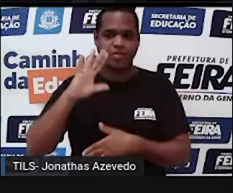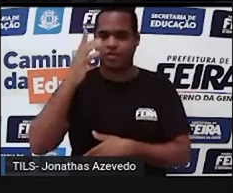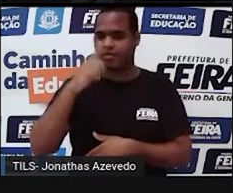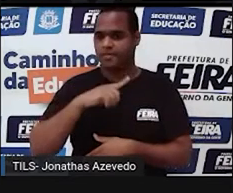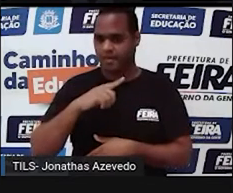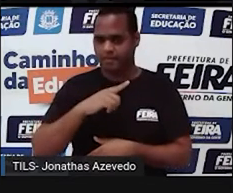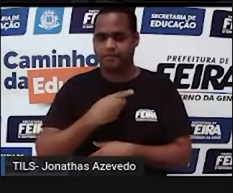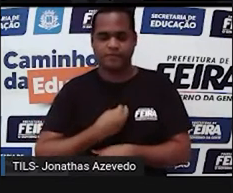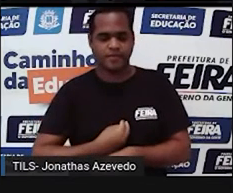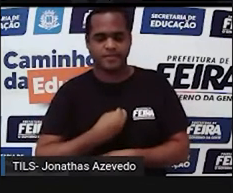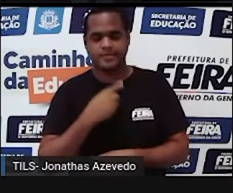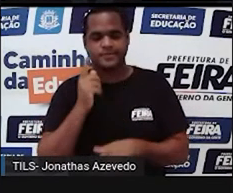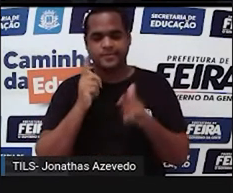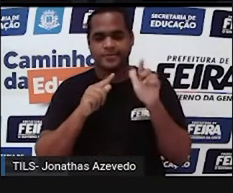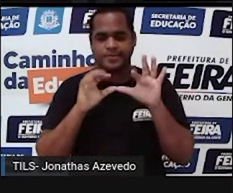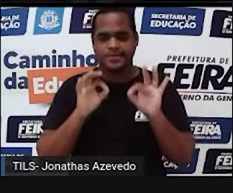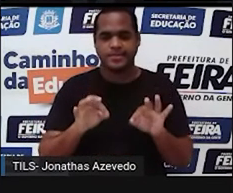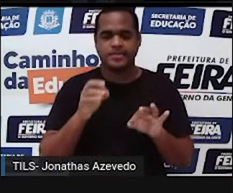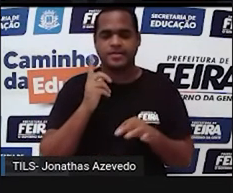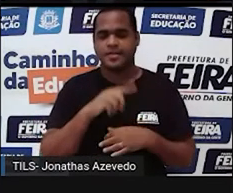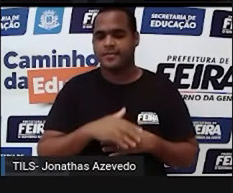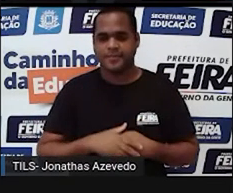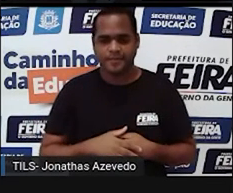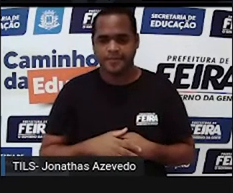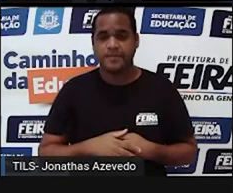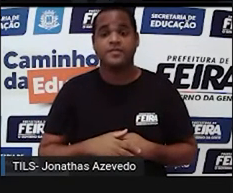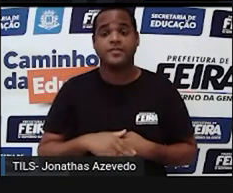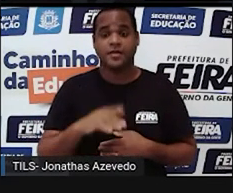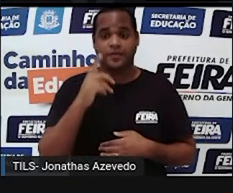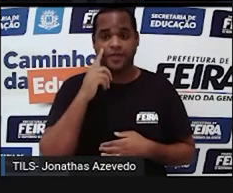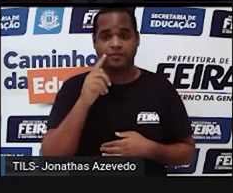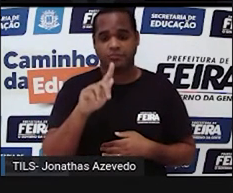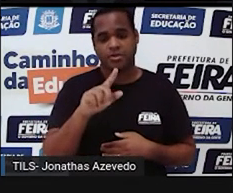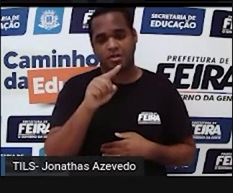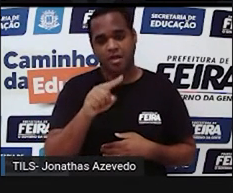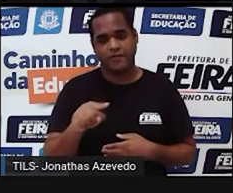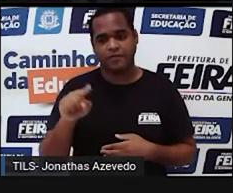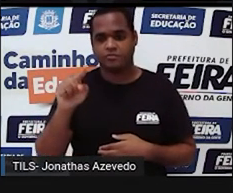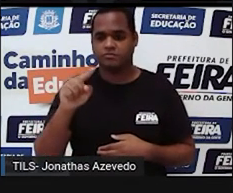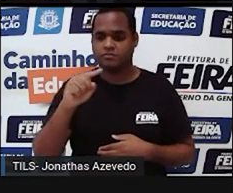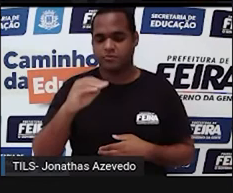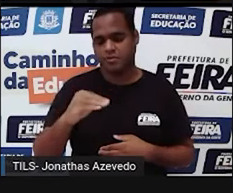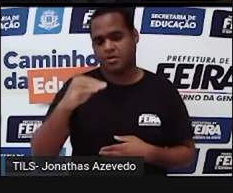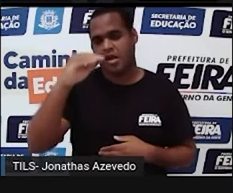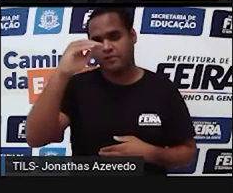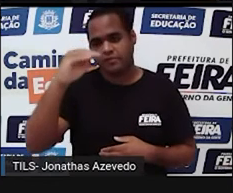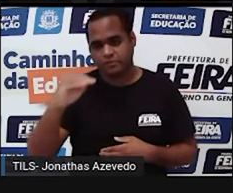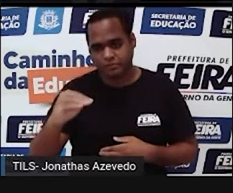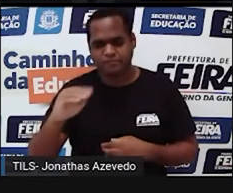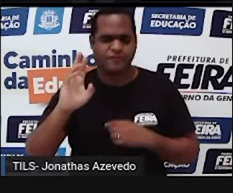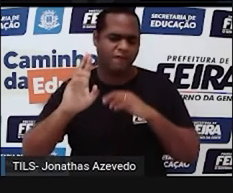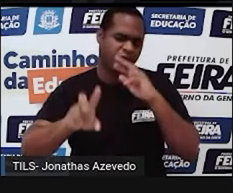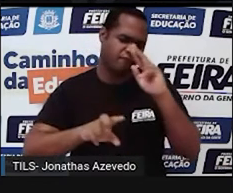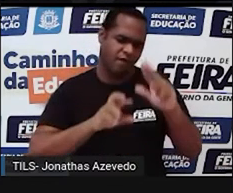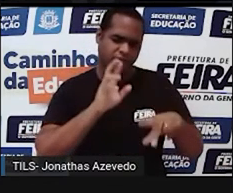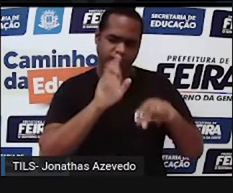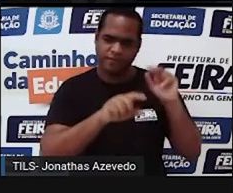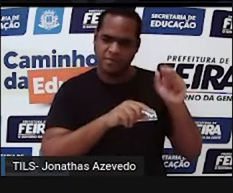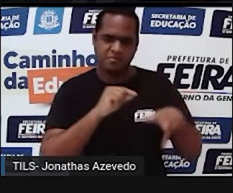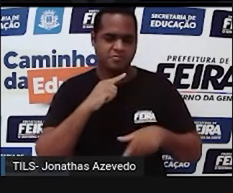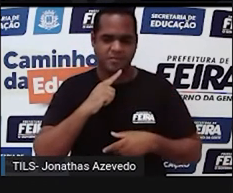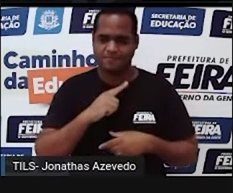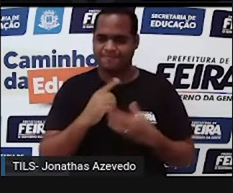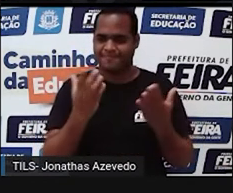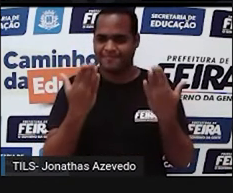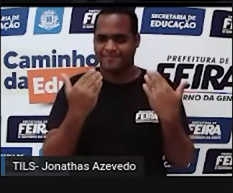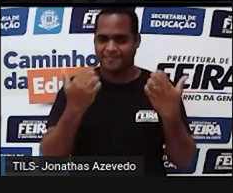vida. E os gráficos, né, a gente tem aí diferentes tipos, tá bom? Então vem comigo,